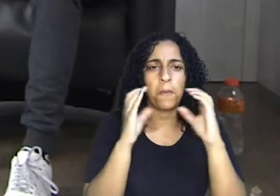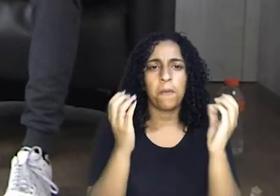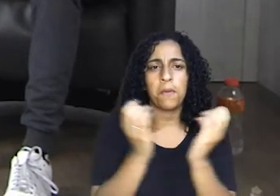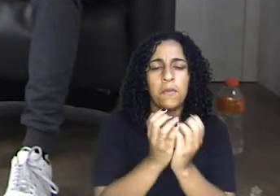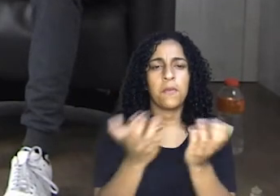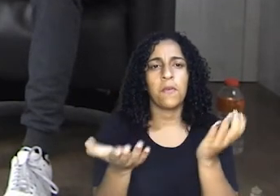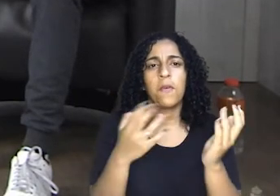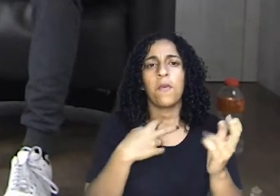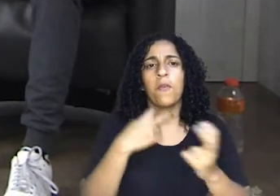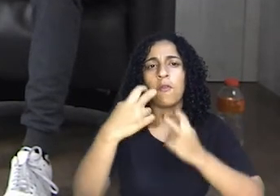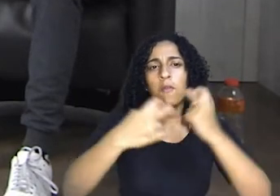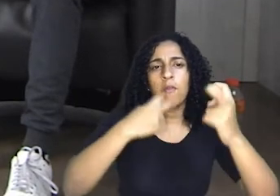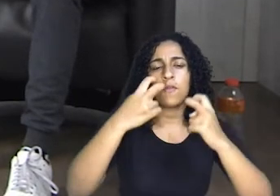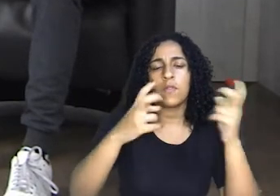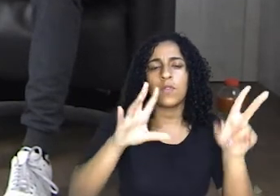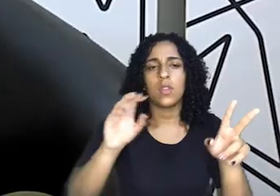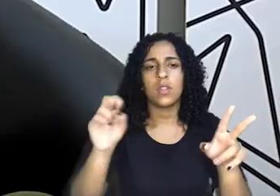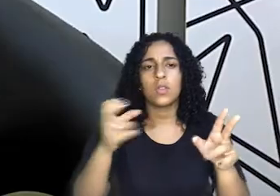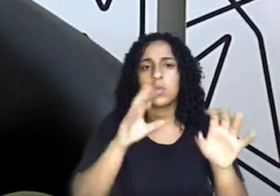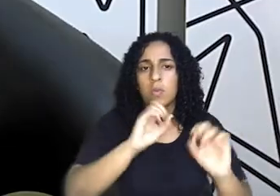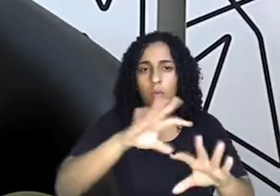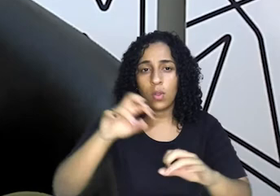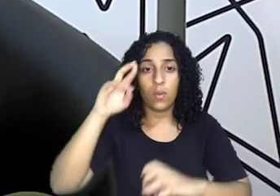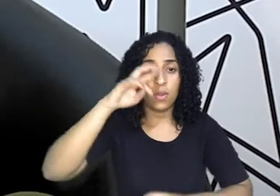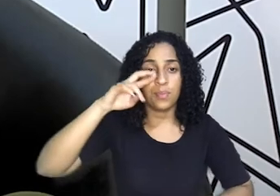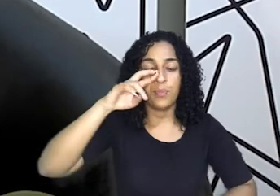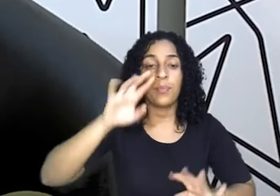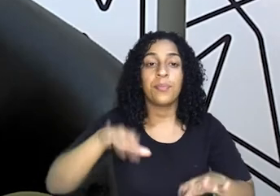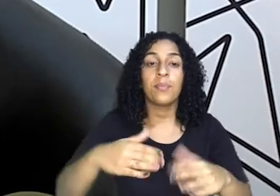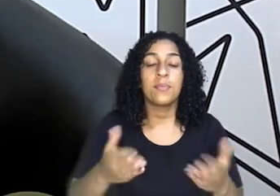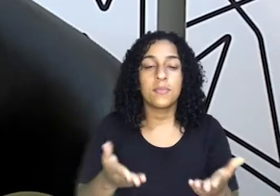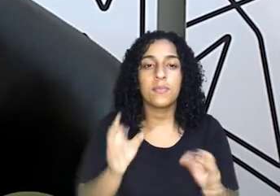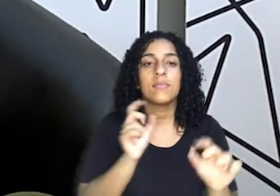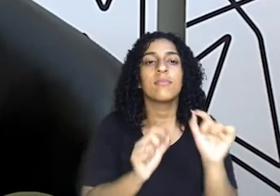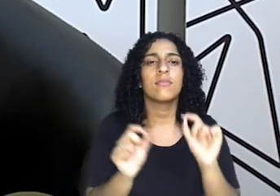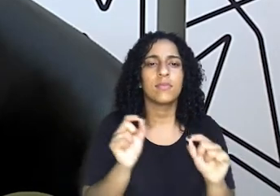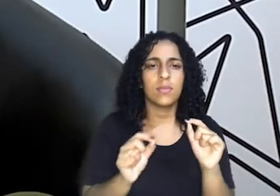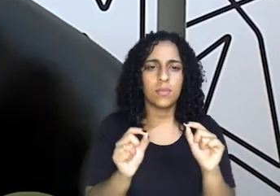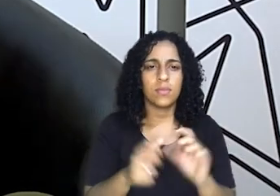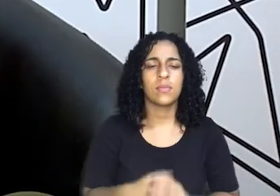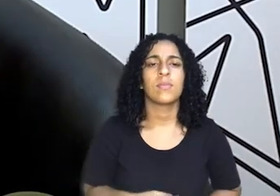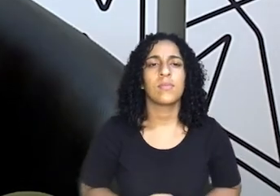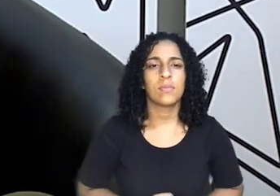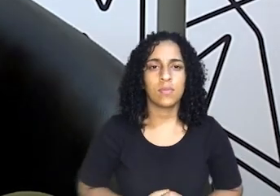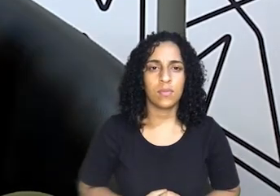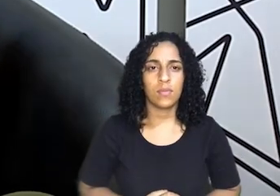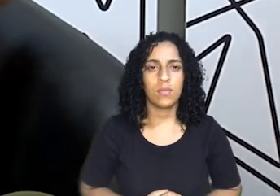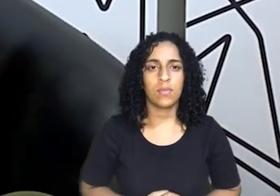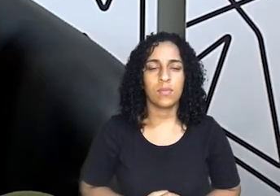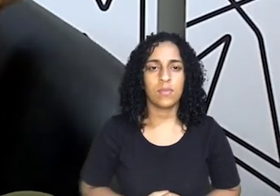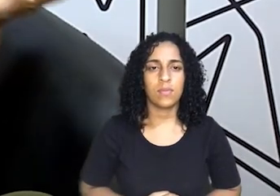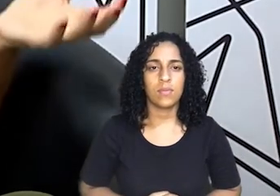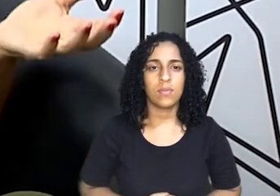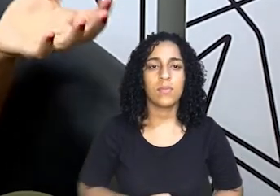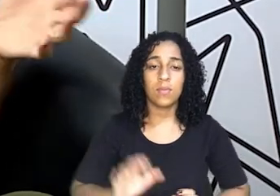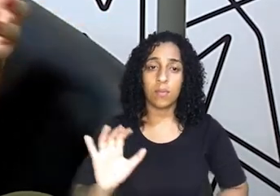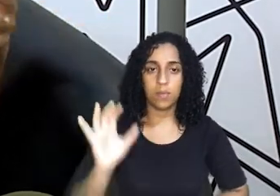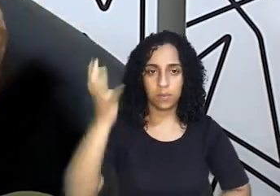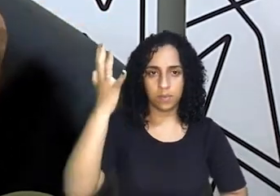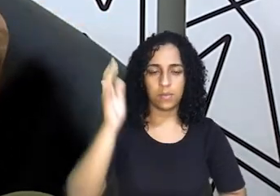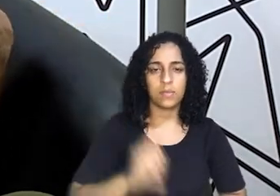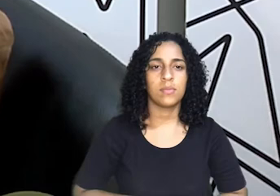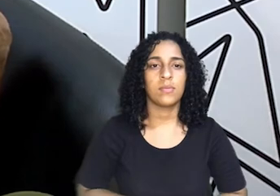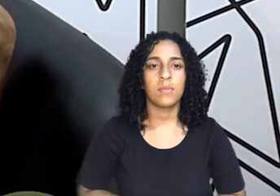como intervozes como a educação vigiada também tava um apontando é que é o que por exemplo